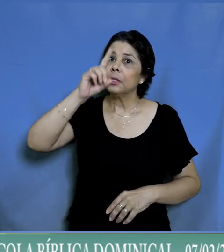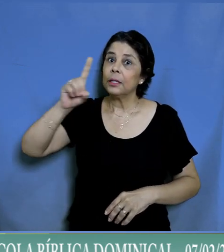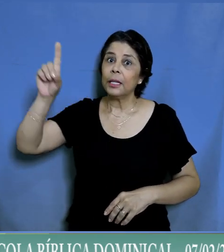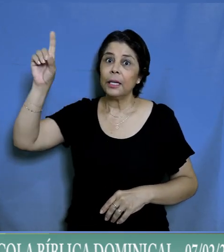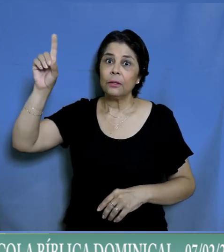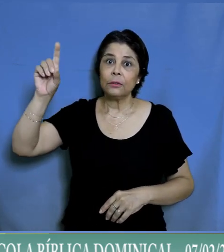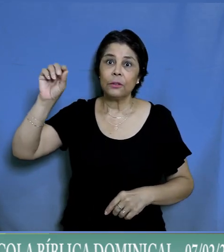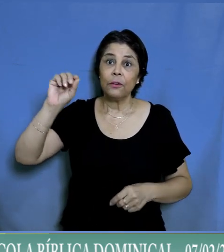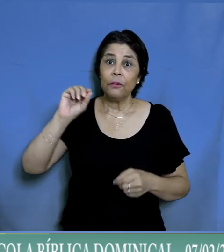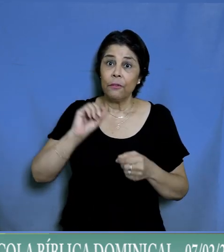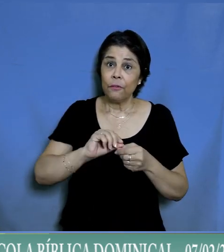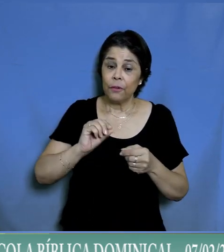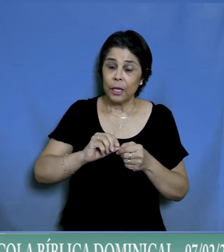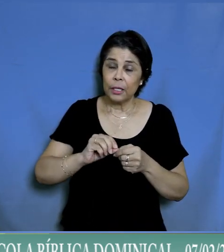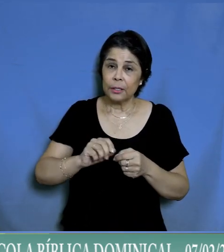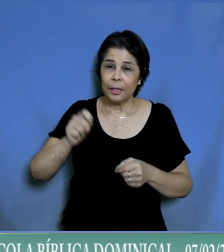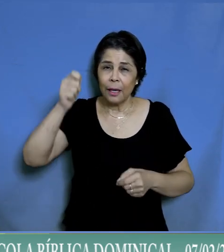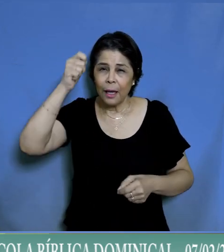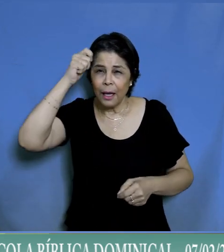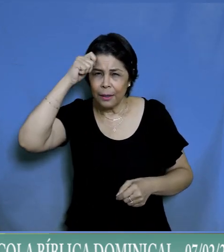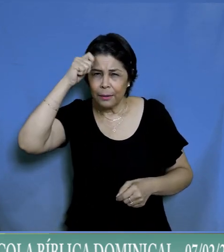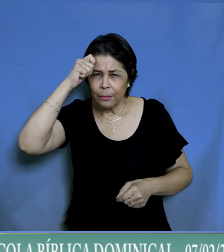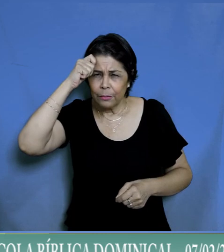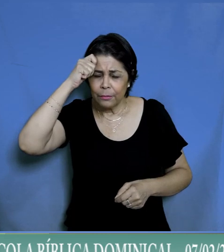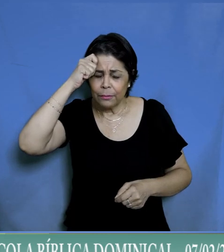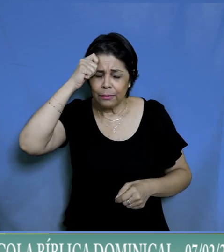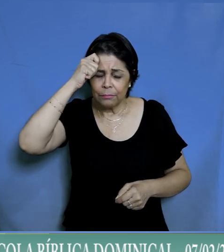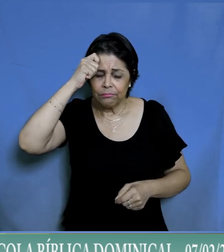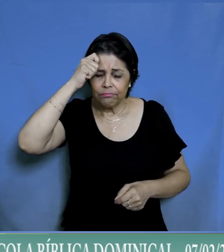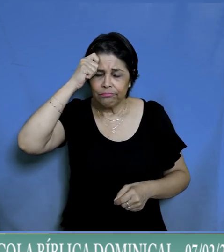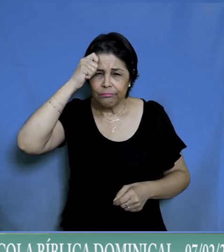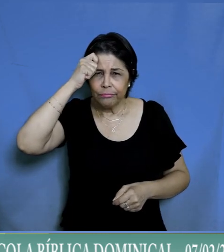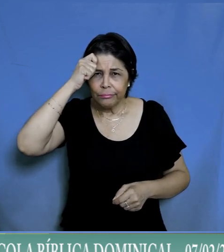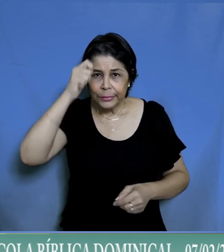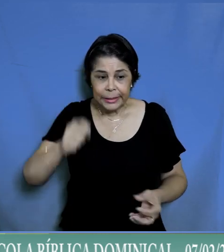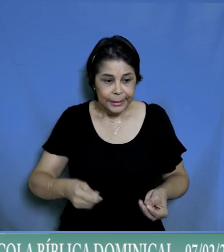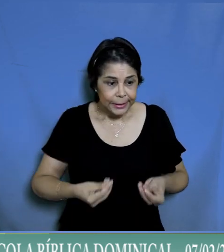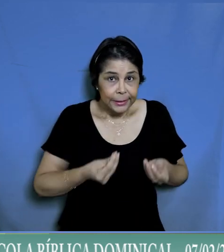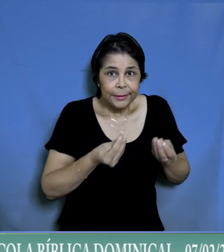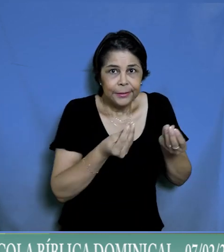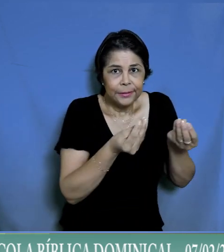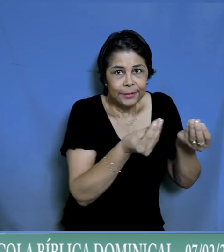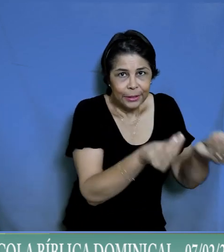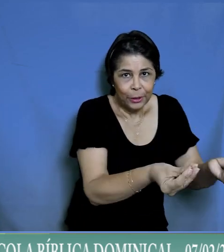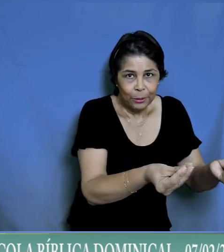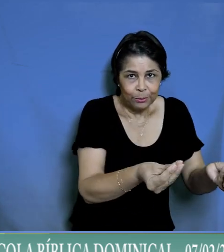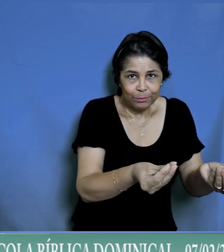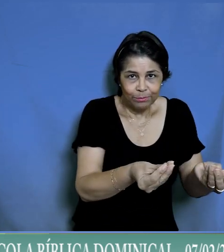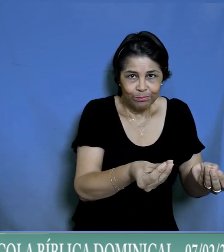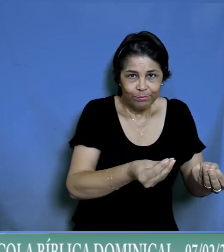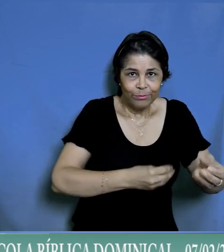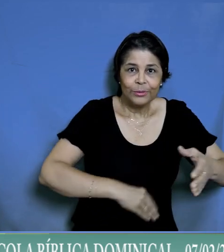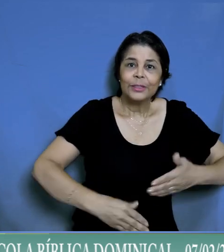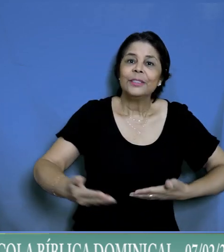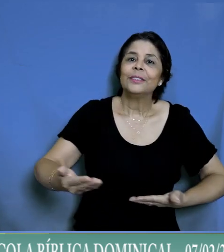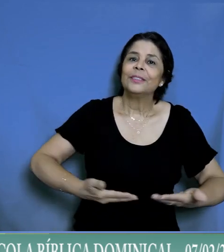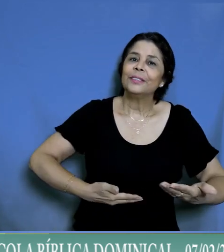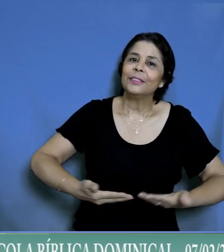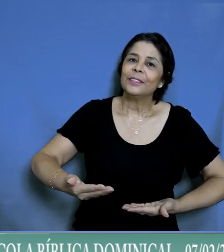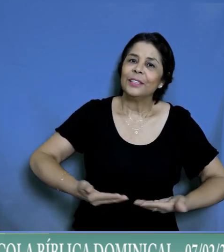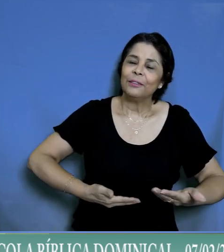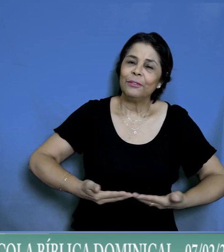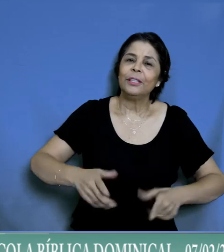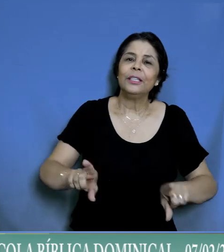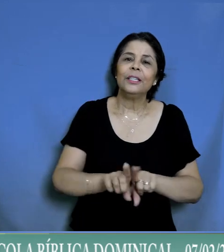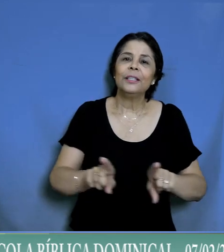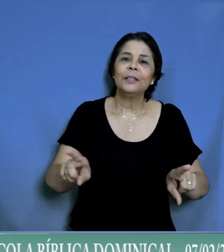Por isso que Paulo diz, você que furtava, não furte mais, não pegue dos outros, trabalhe para que